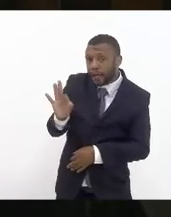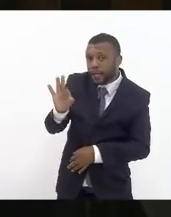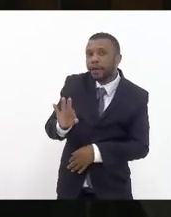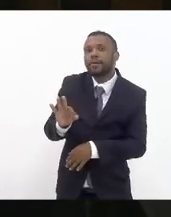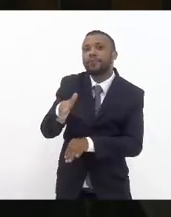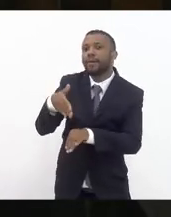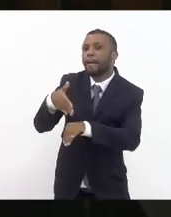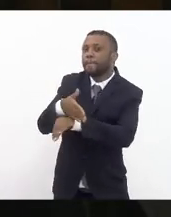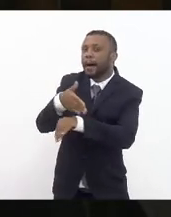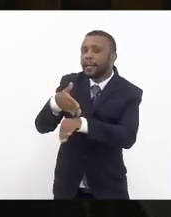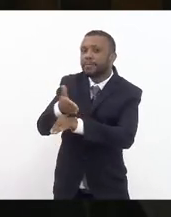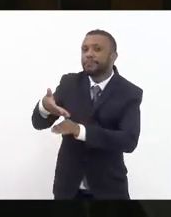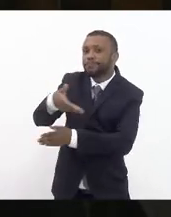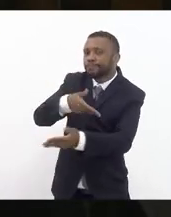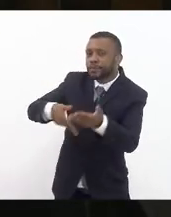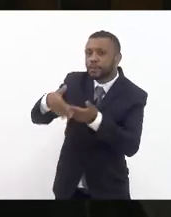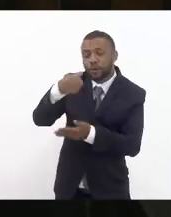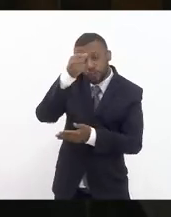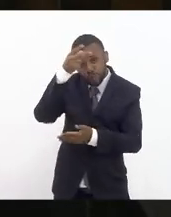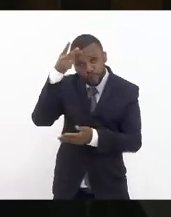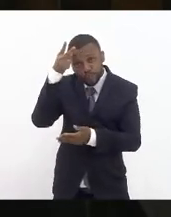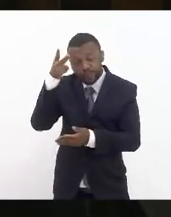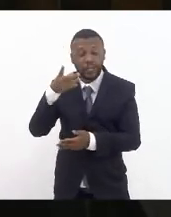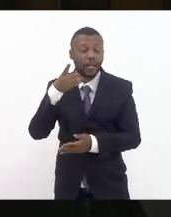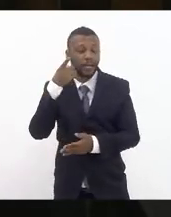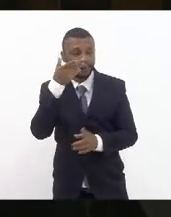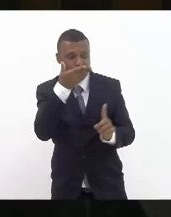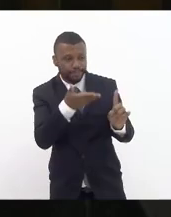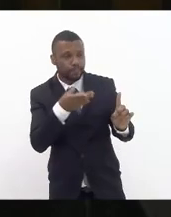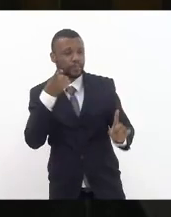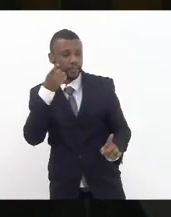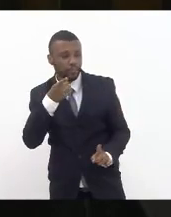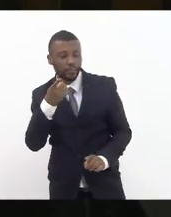Municípios, deputado Jair Bittencourt,